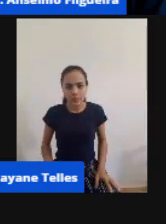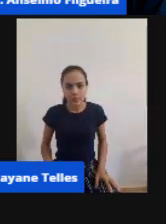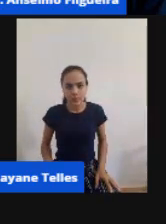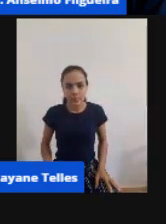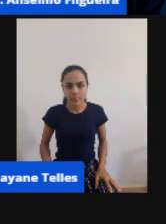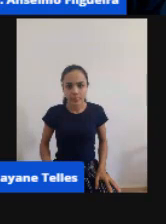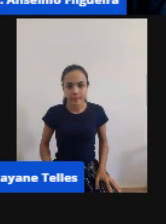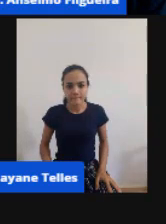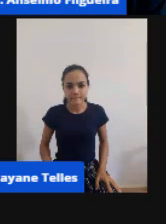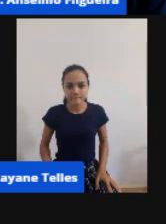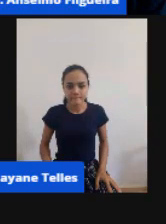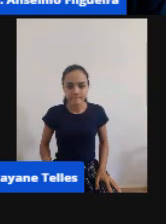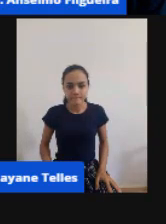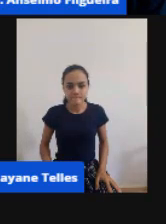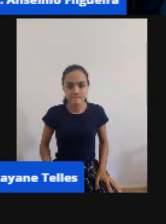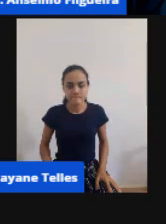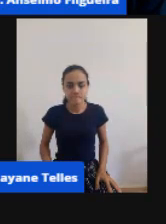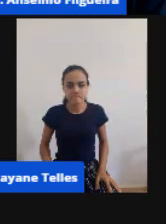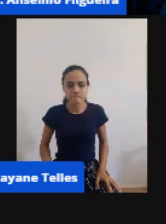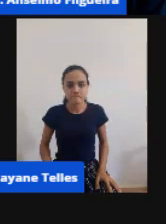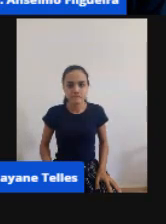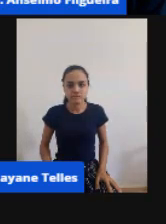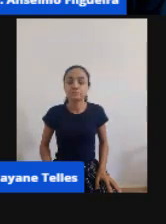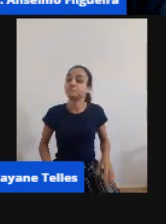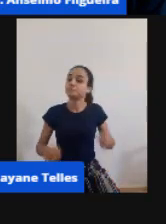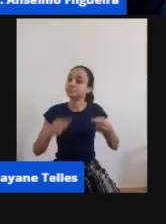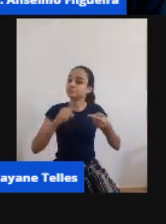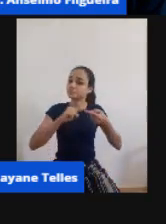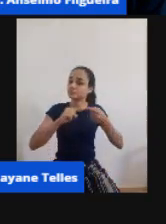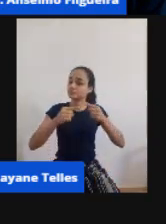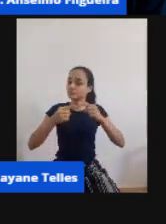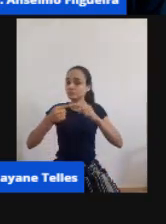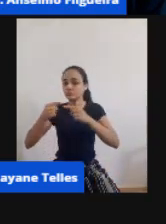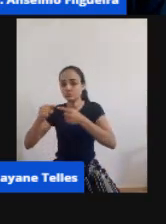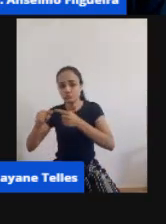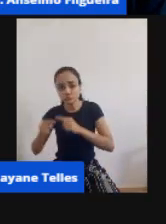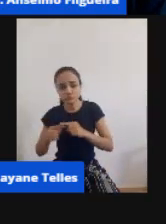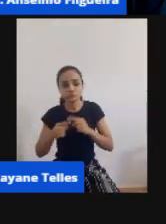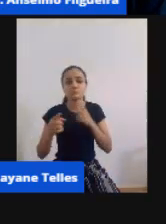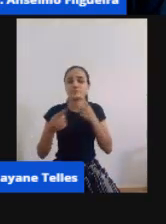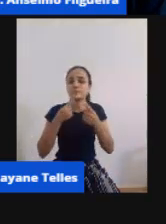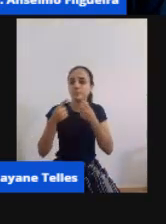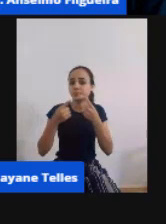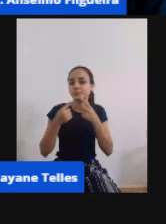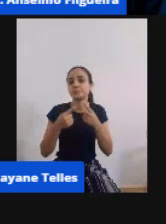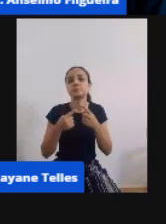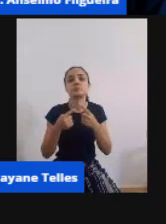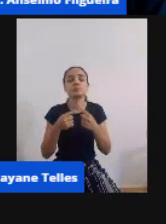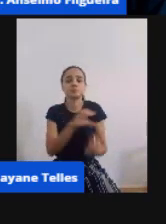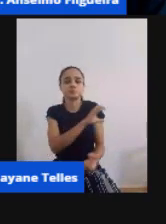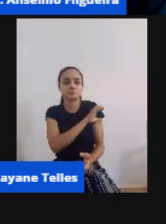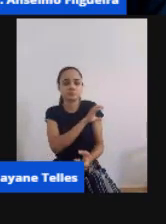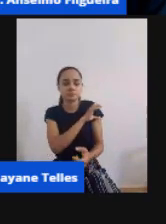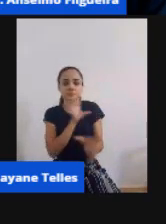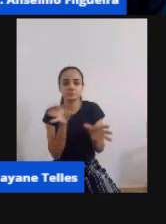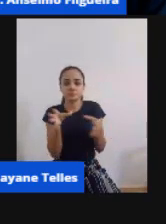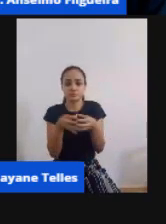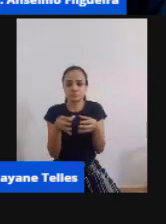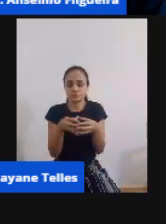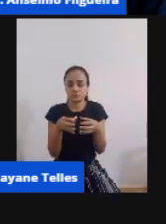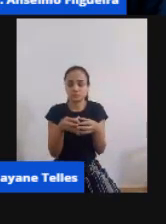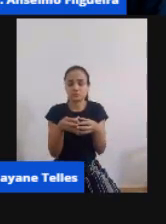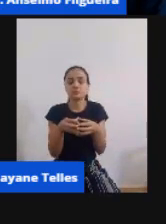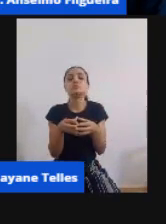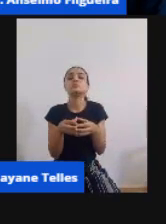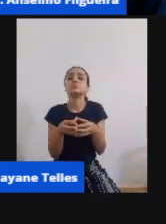Manter boa relação de diálogo e cooperação com a equipe técnico-pedagógica e outros professores e